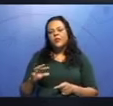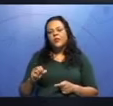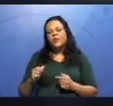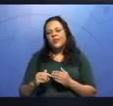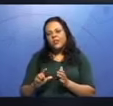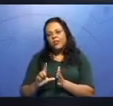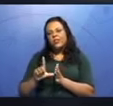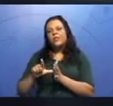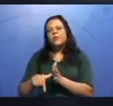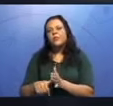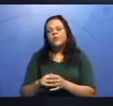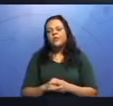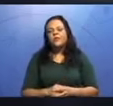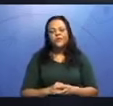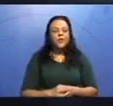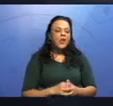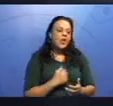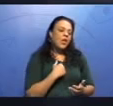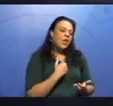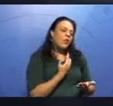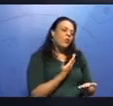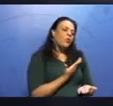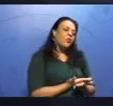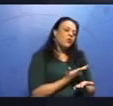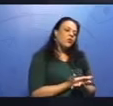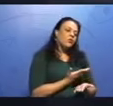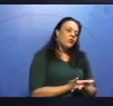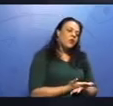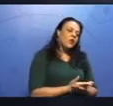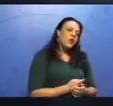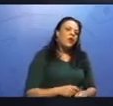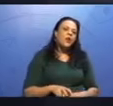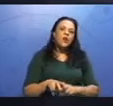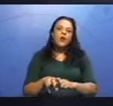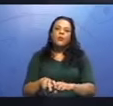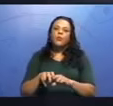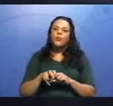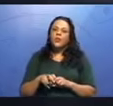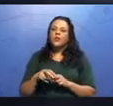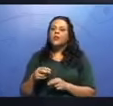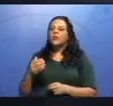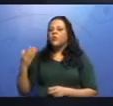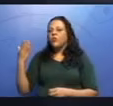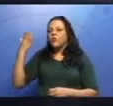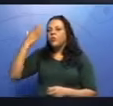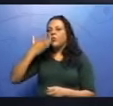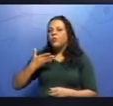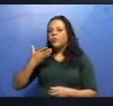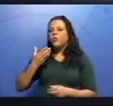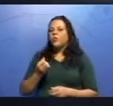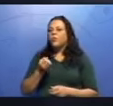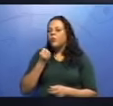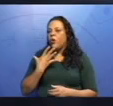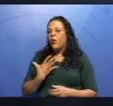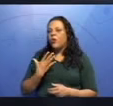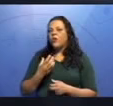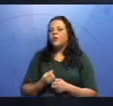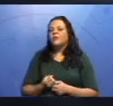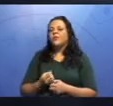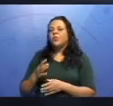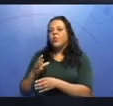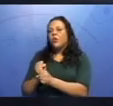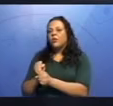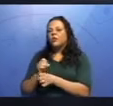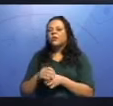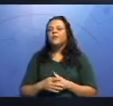gramática. Estudei. Logo, portanto, obtive boas notas na prova, nas provas.